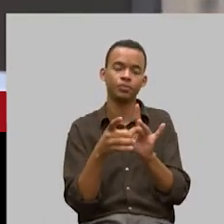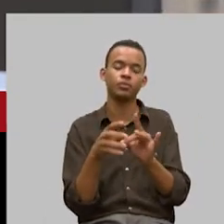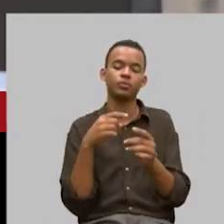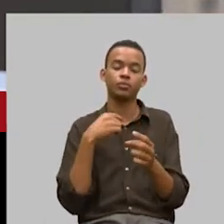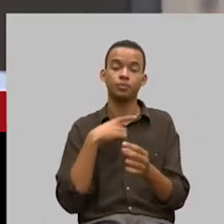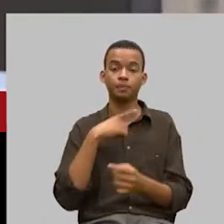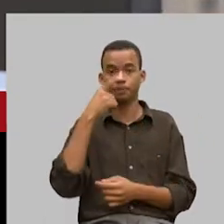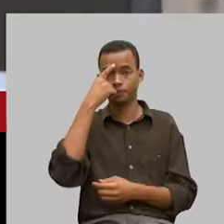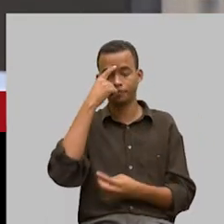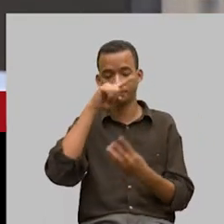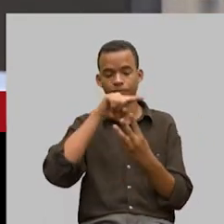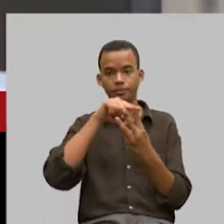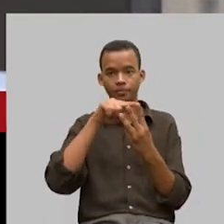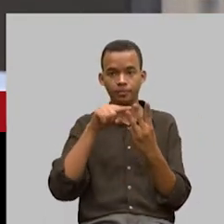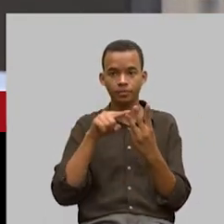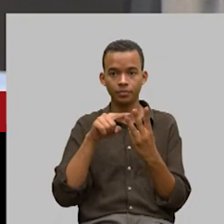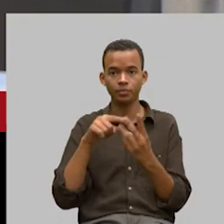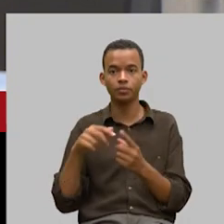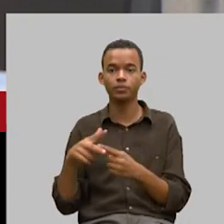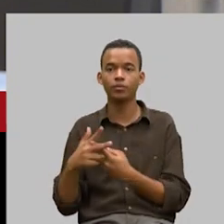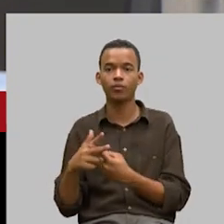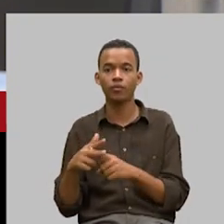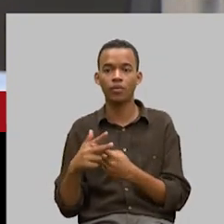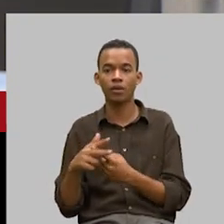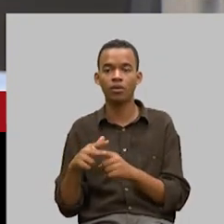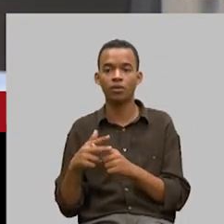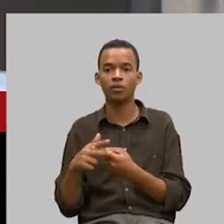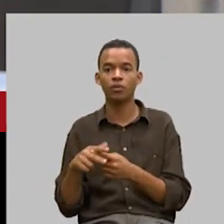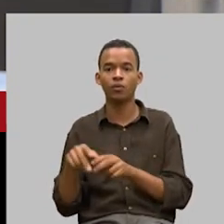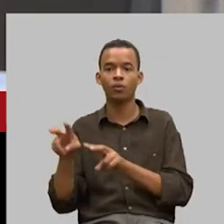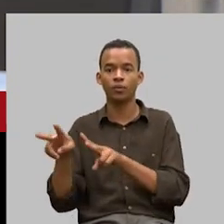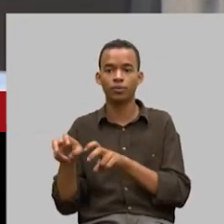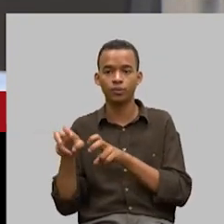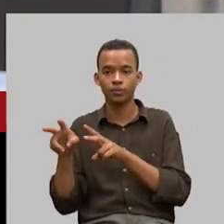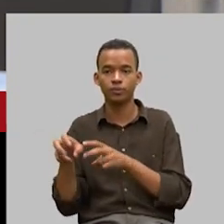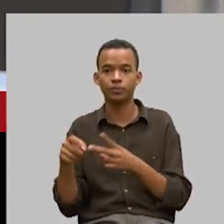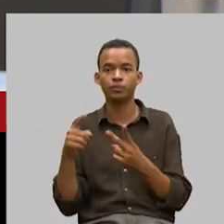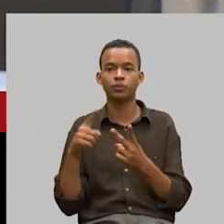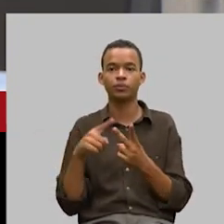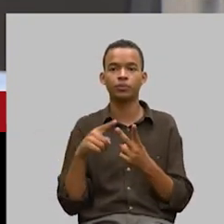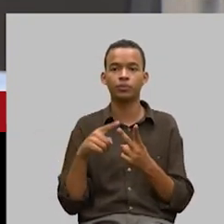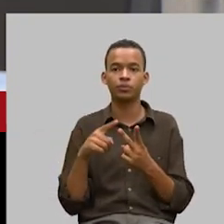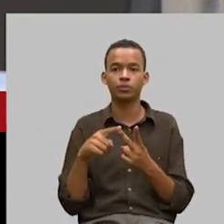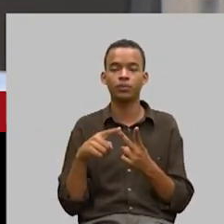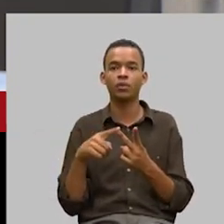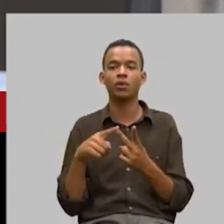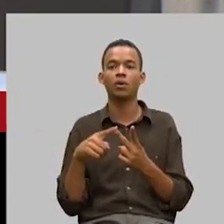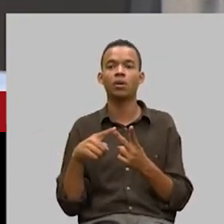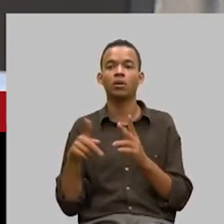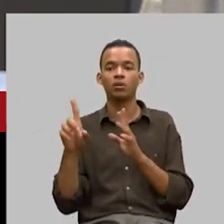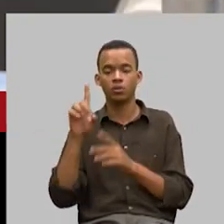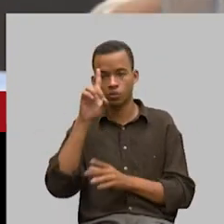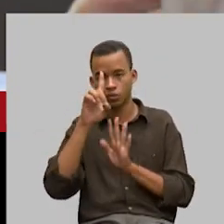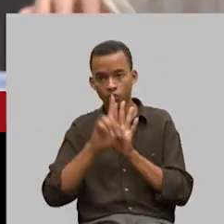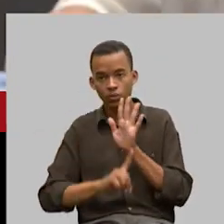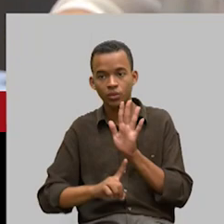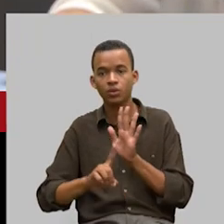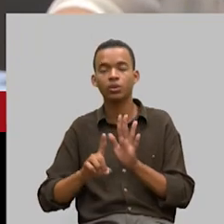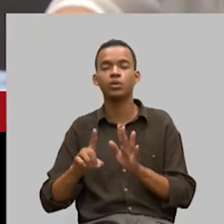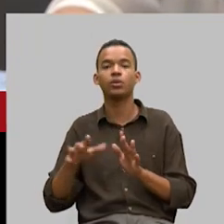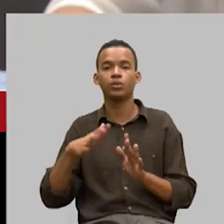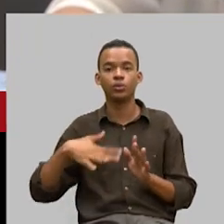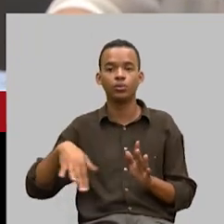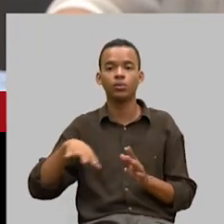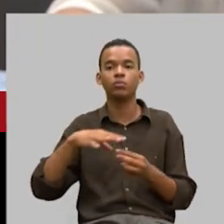território Educação do campo e agroecologia são políticas que tem que andar de mãos dadas sozinhas elas não funcionam e